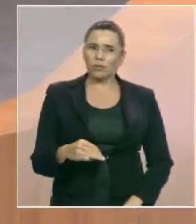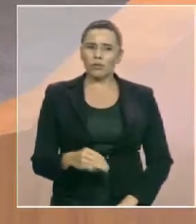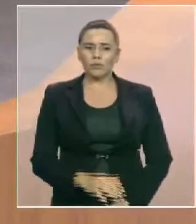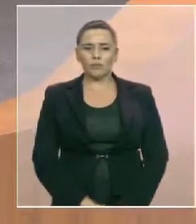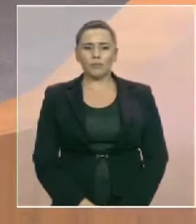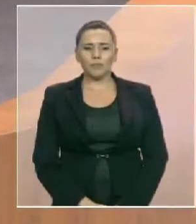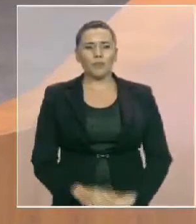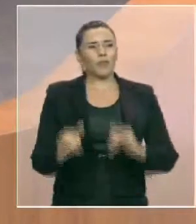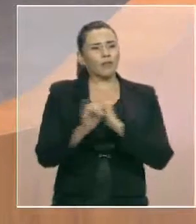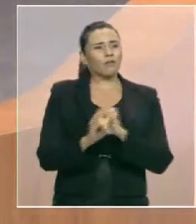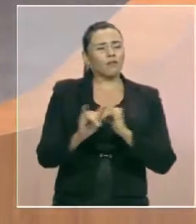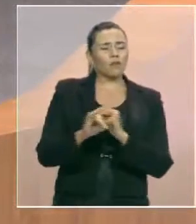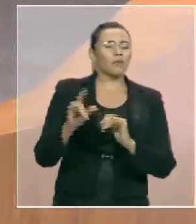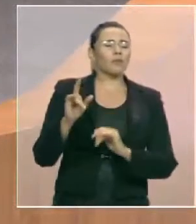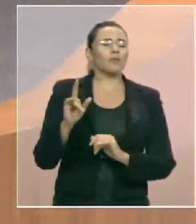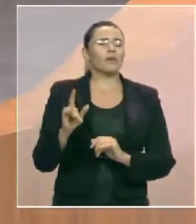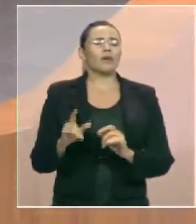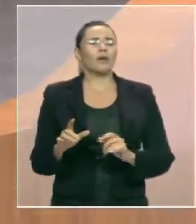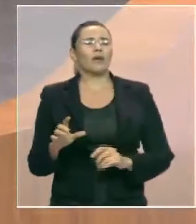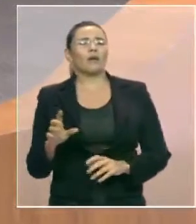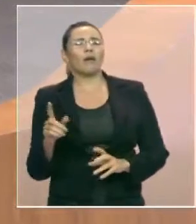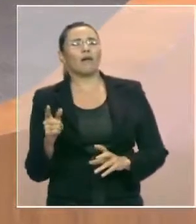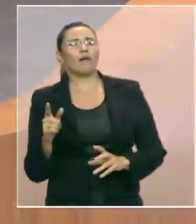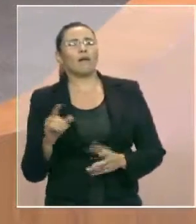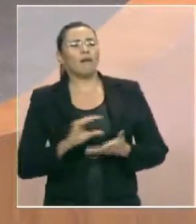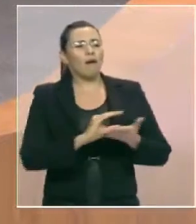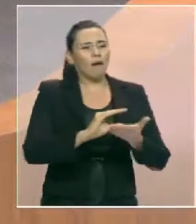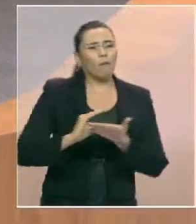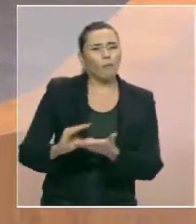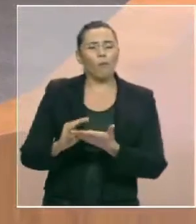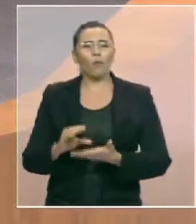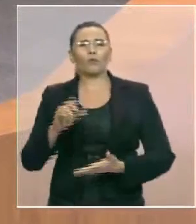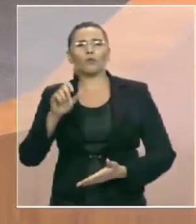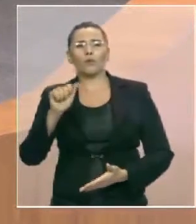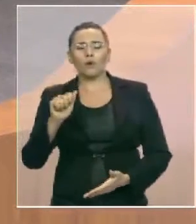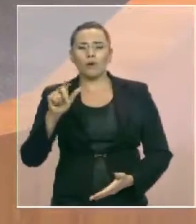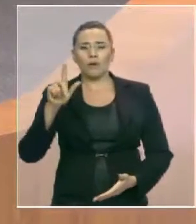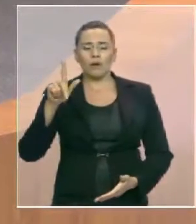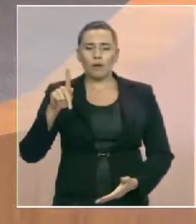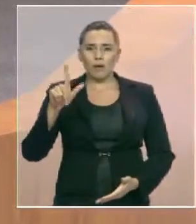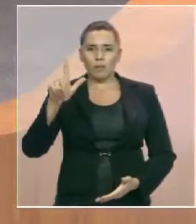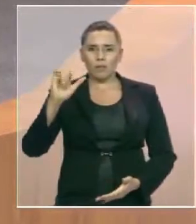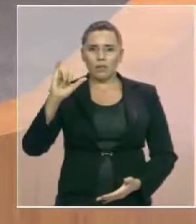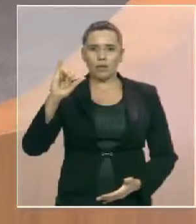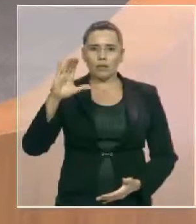operações de crédito, aplicação de recursos do crédito, provavelmente crédito do BNDES,